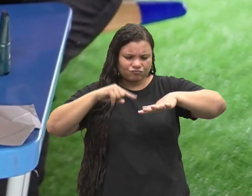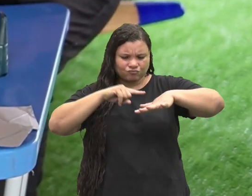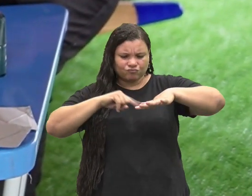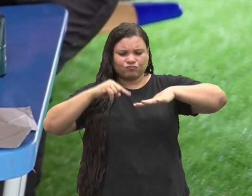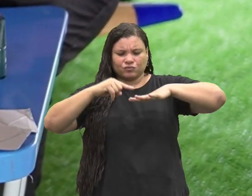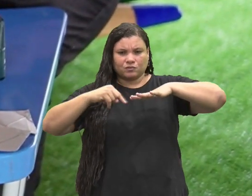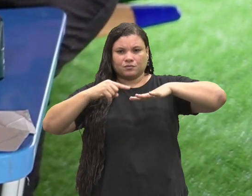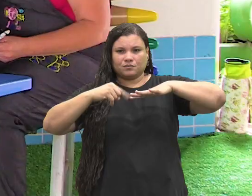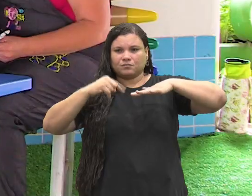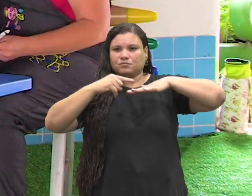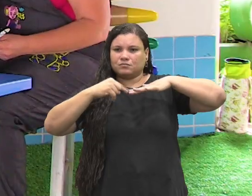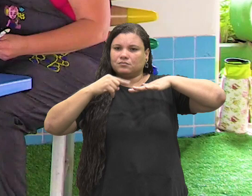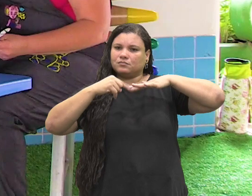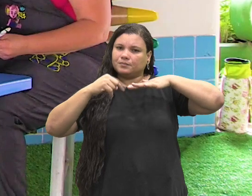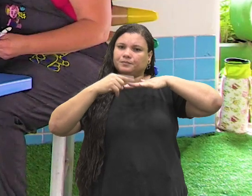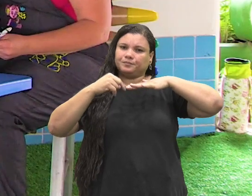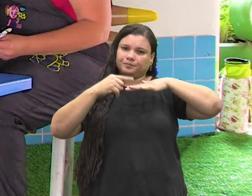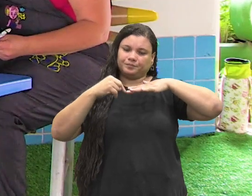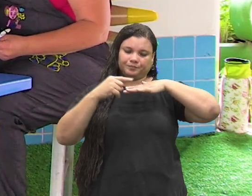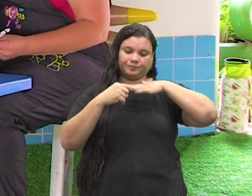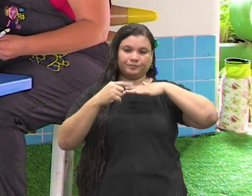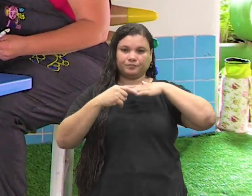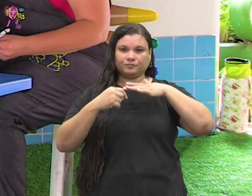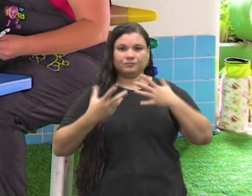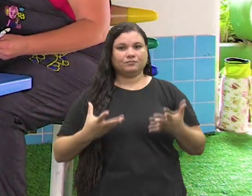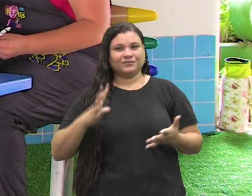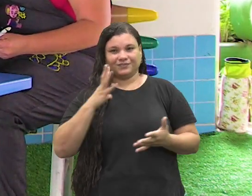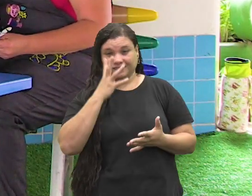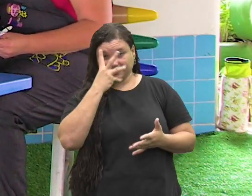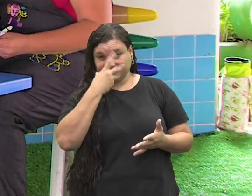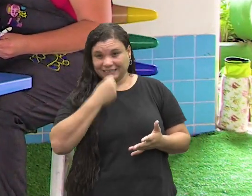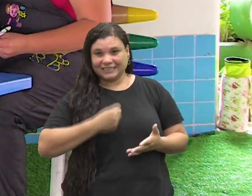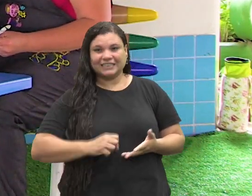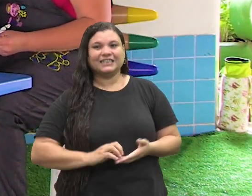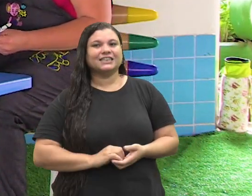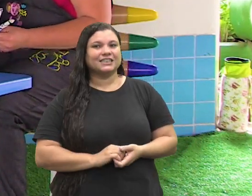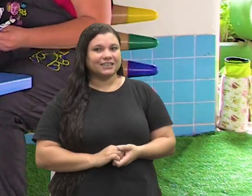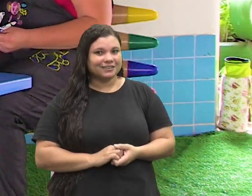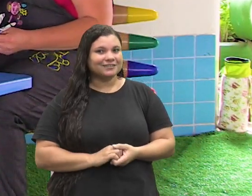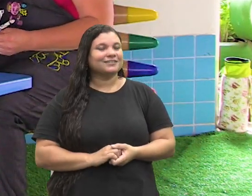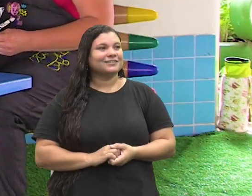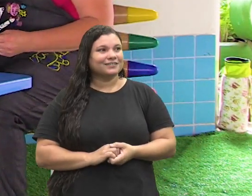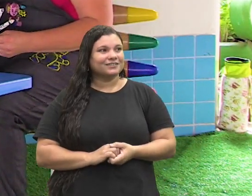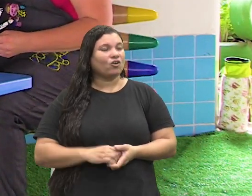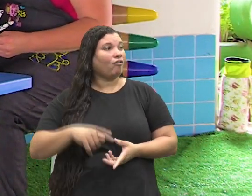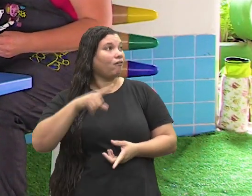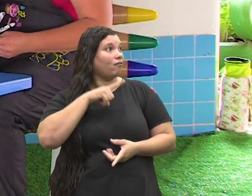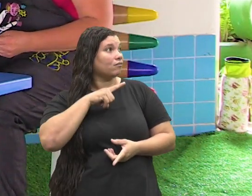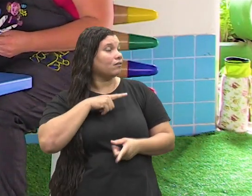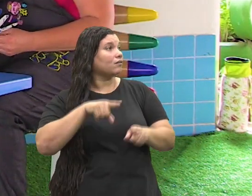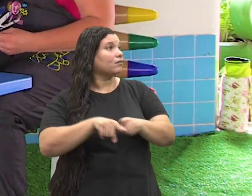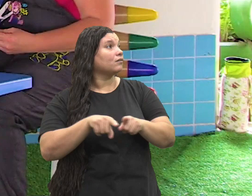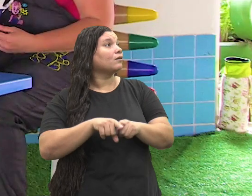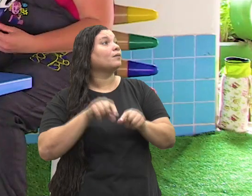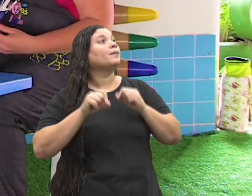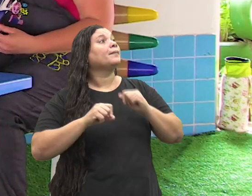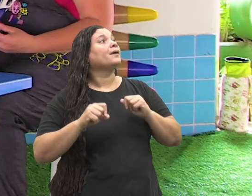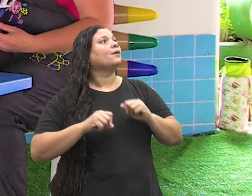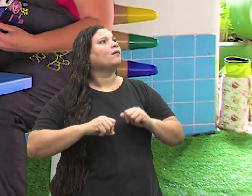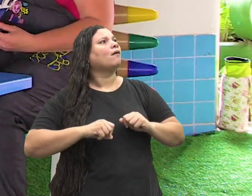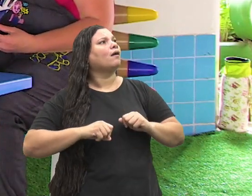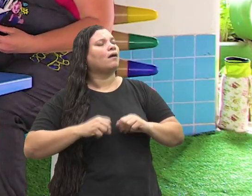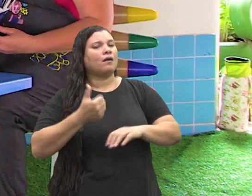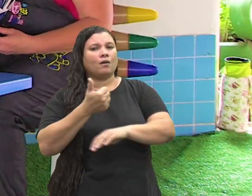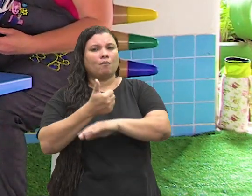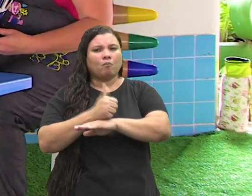boa. Que sempre lindo. Sempre lá nas manicures, tem aqueles restos de esmalte. Só pedir pra elas que